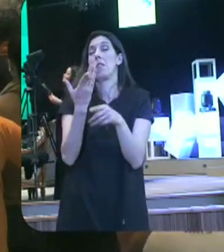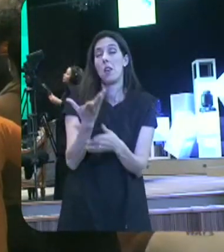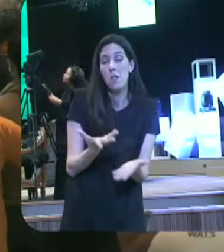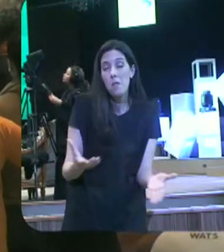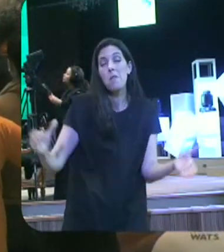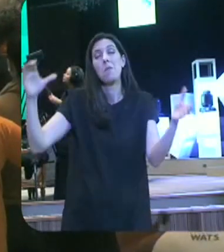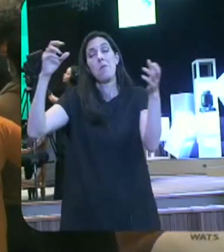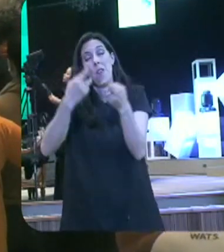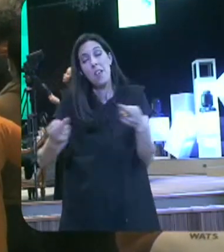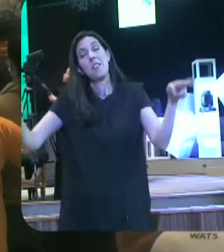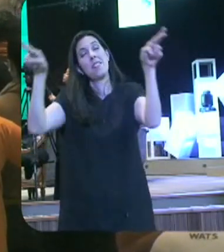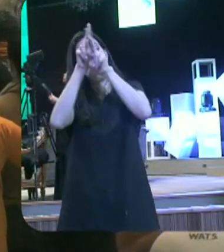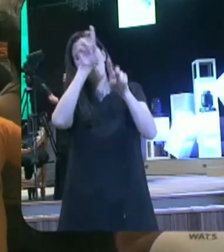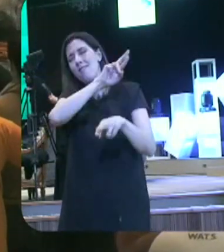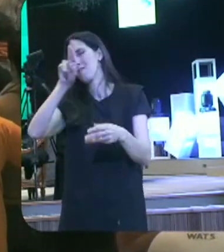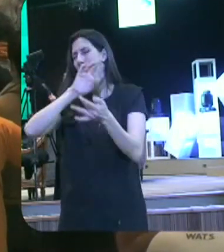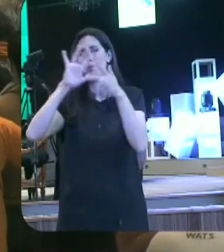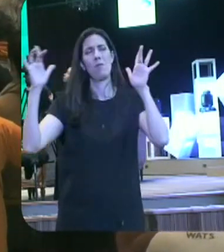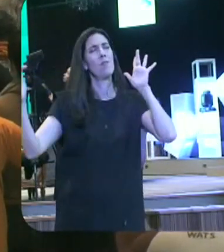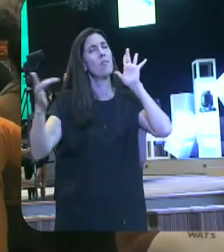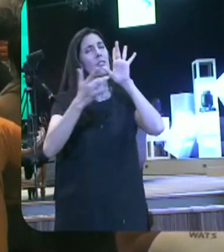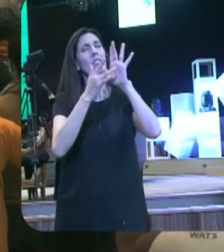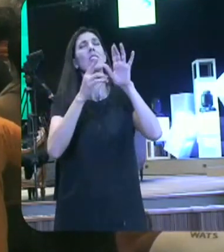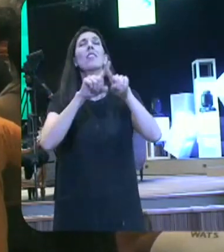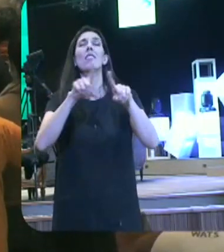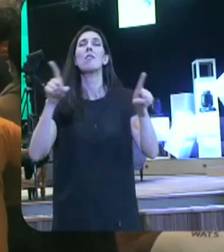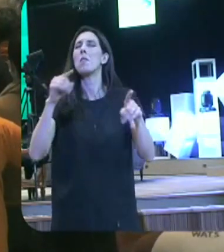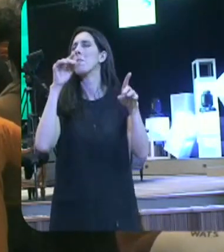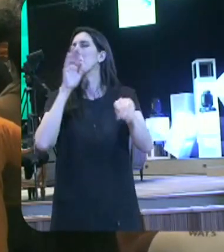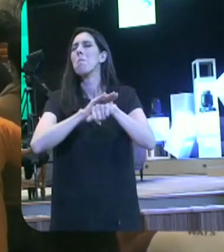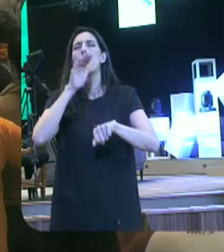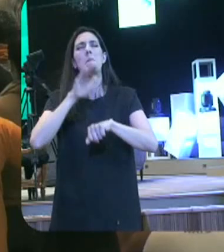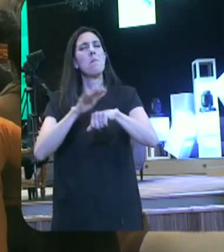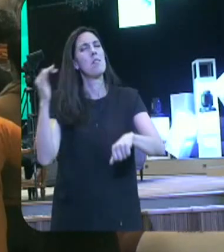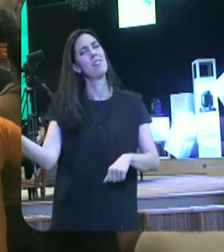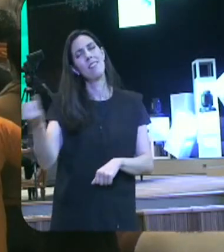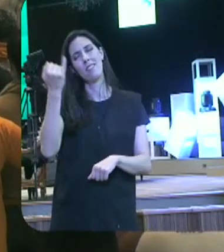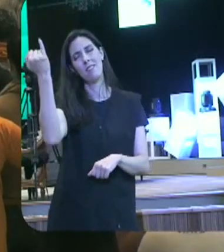em nome de Jesus. Mas acima de tudo, Pai,